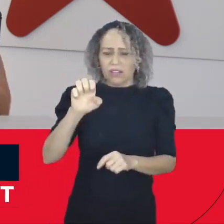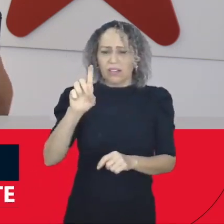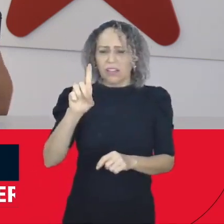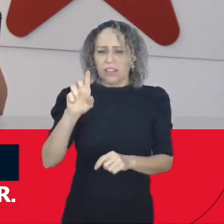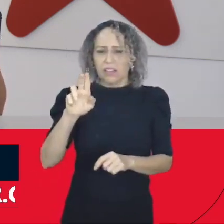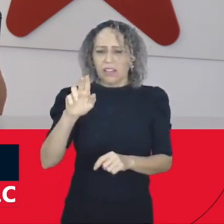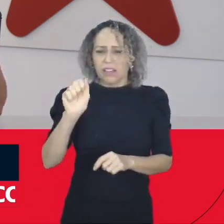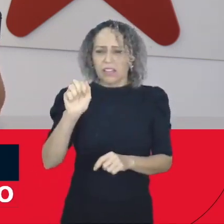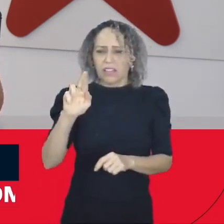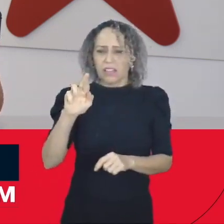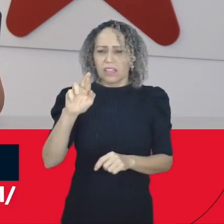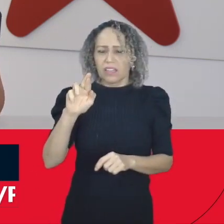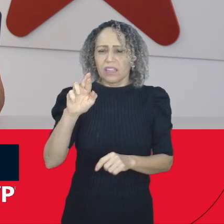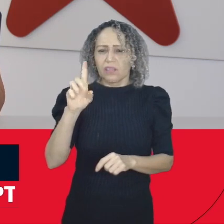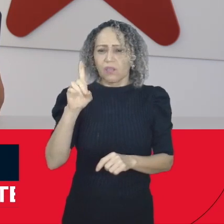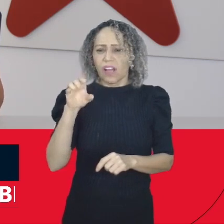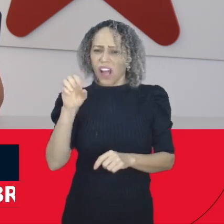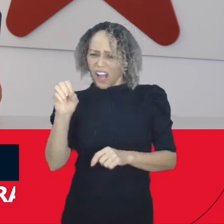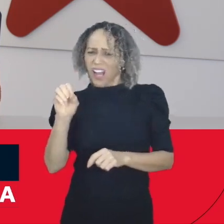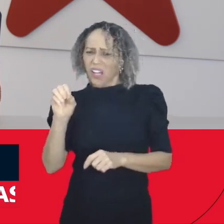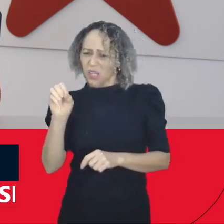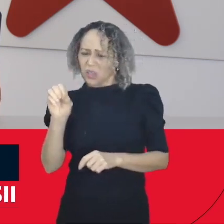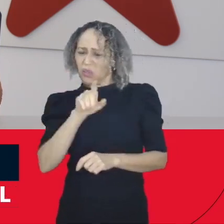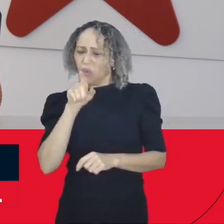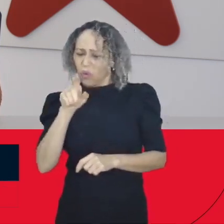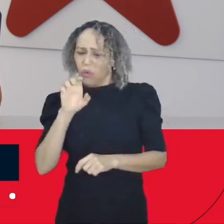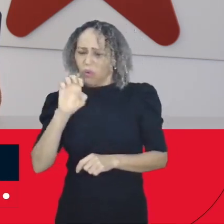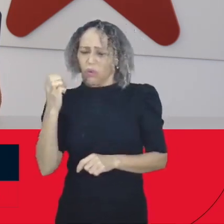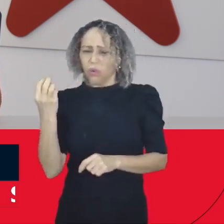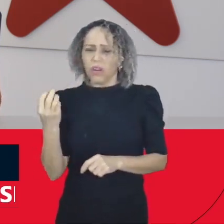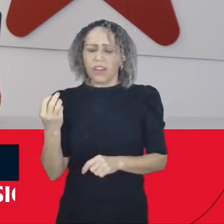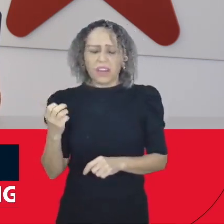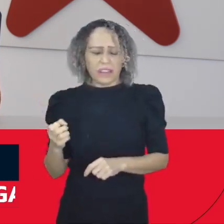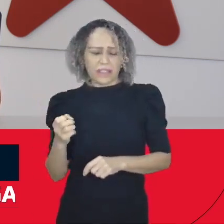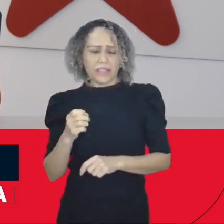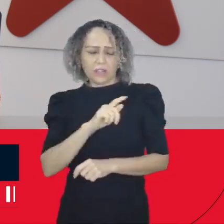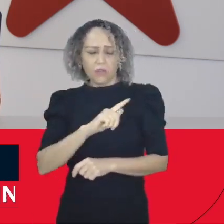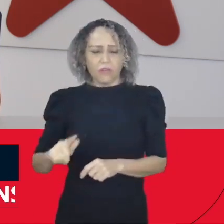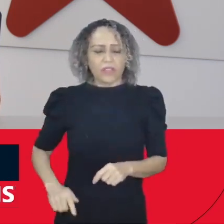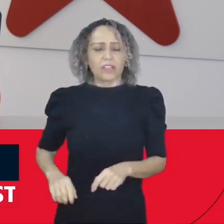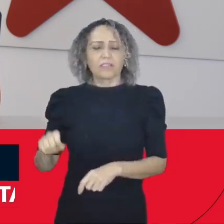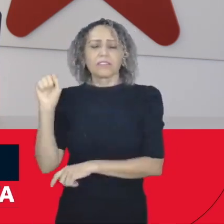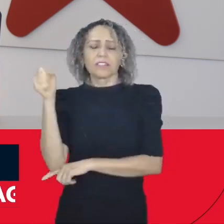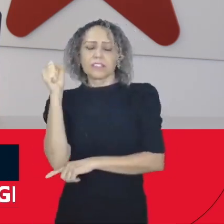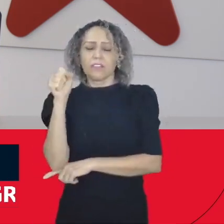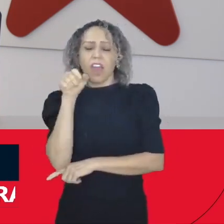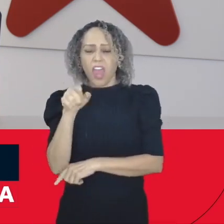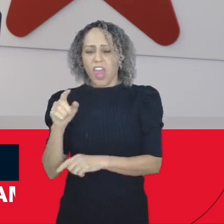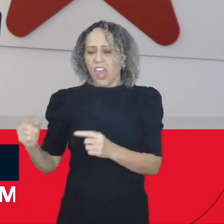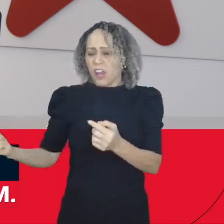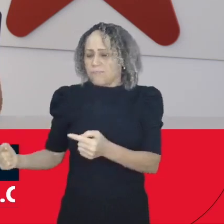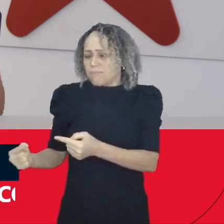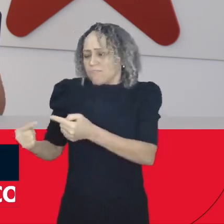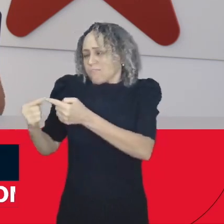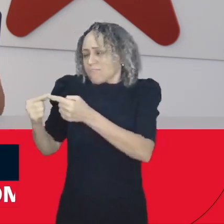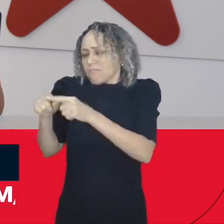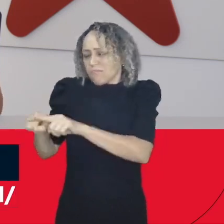2018 e de como eles são, né, ideologicamente muito alinhados, né? Porque o Eduardo Leite privatizou a Companhia de